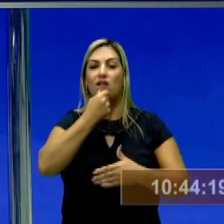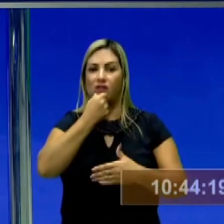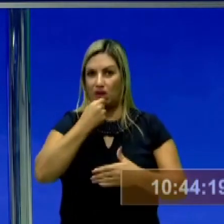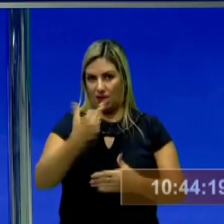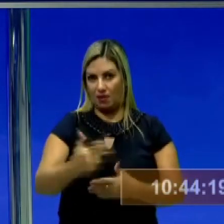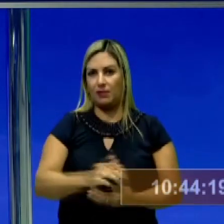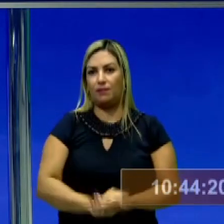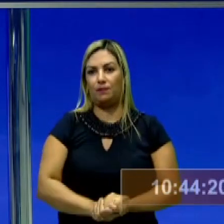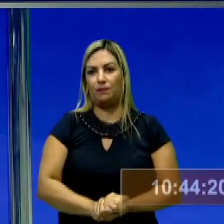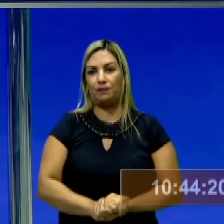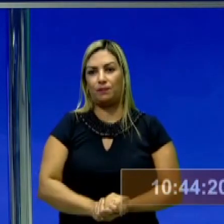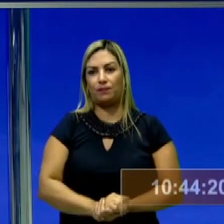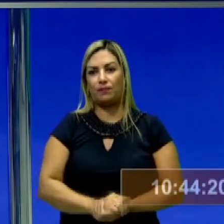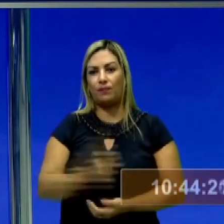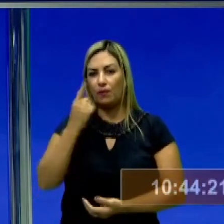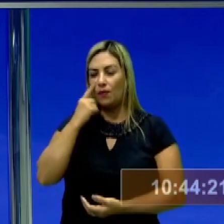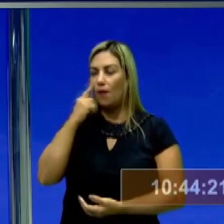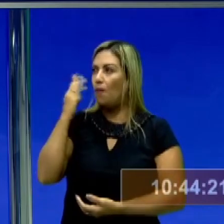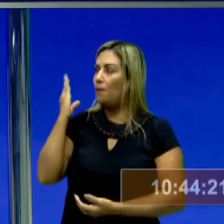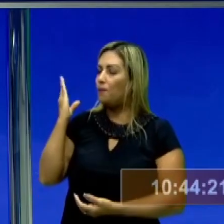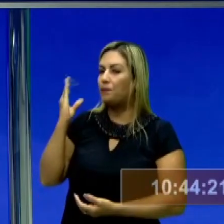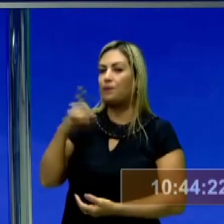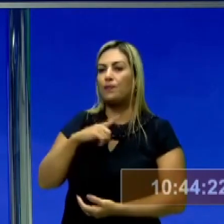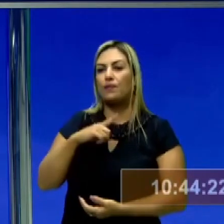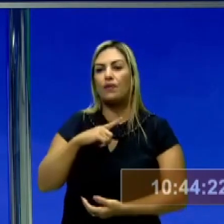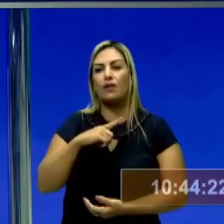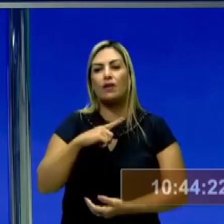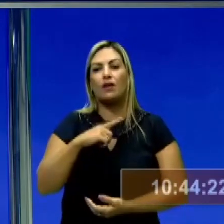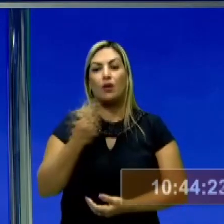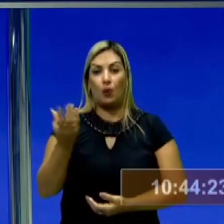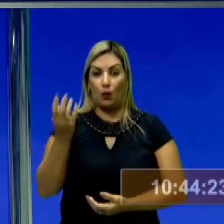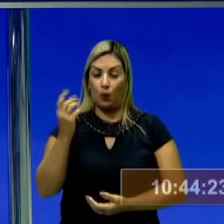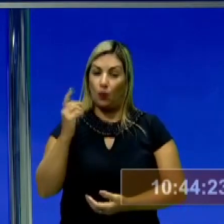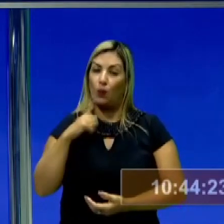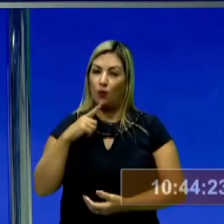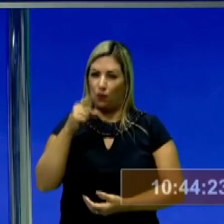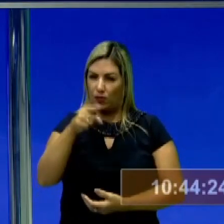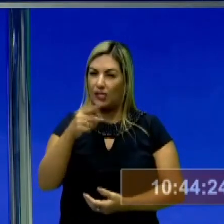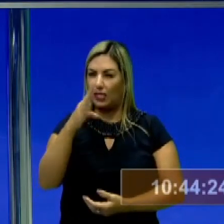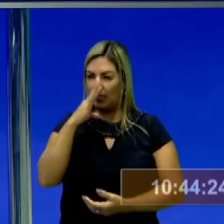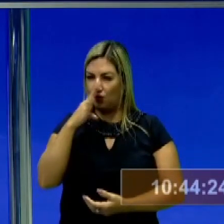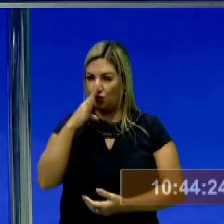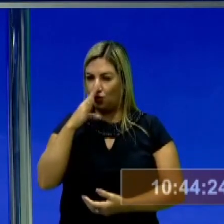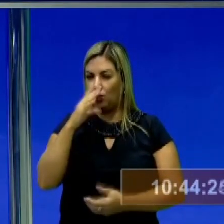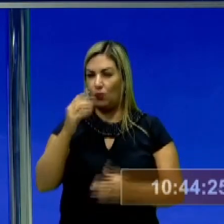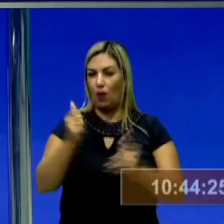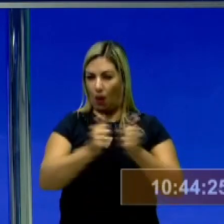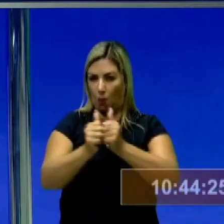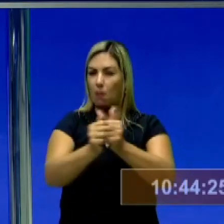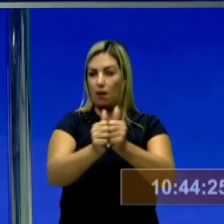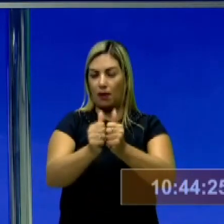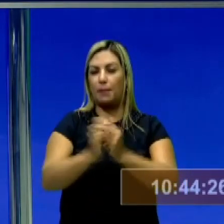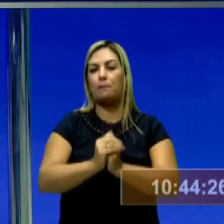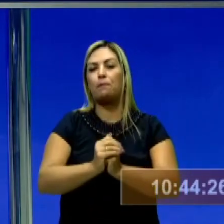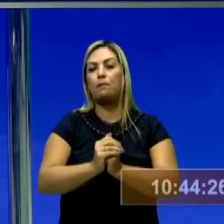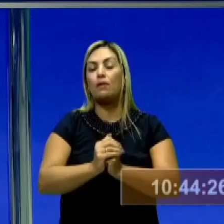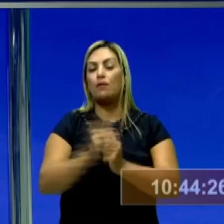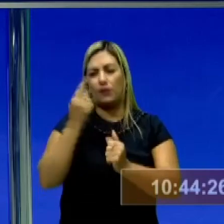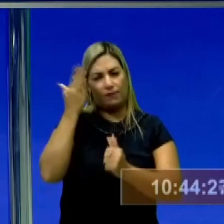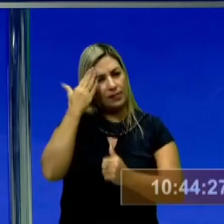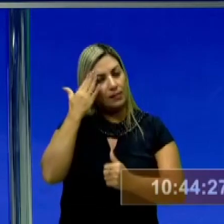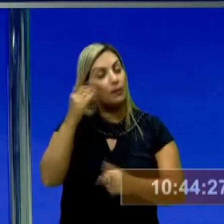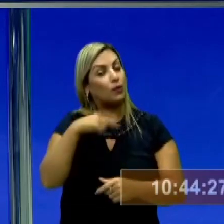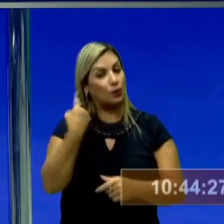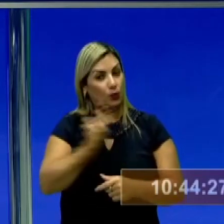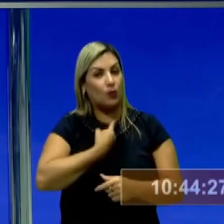vamos ver aqui. Olha só, eu coloquei porque você que está nos assistindo e nos acompanha, você vai saber que nós falamos